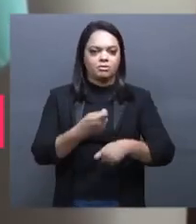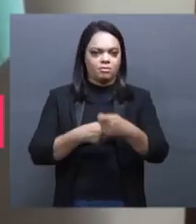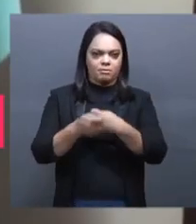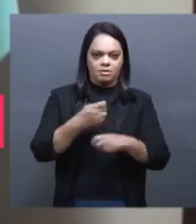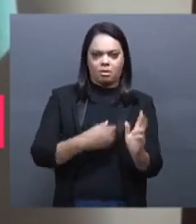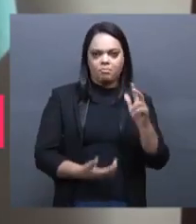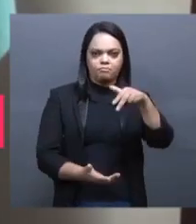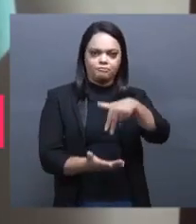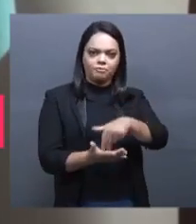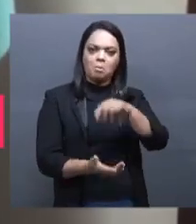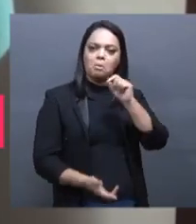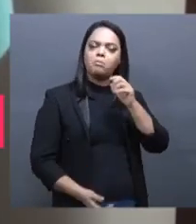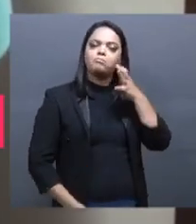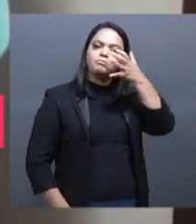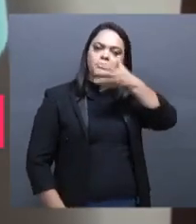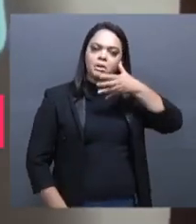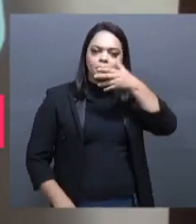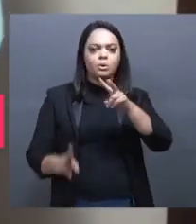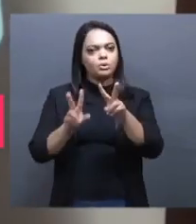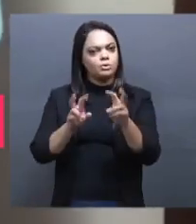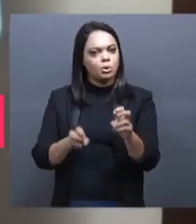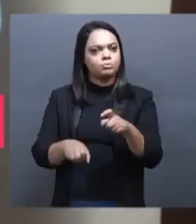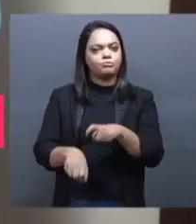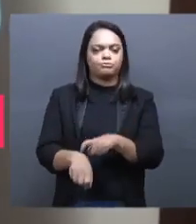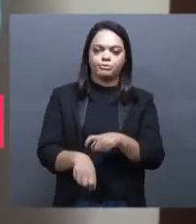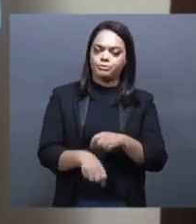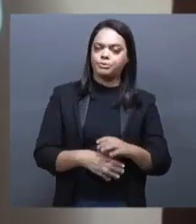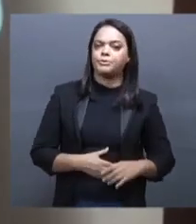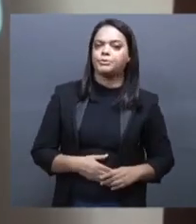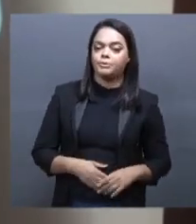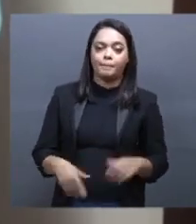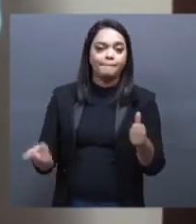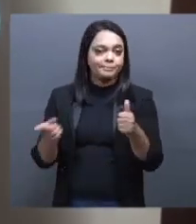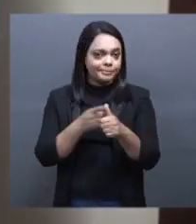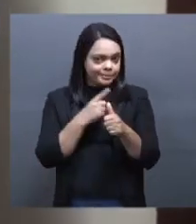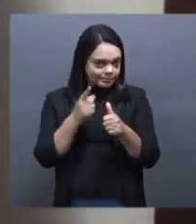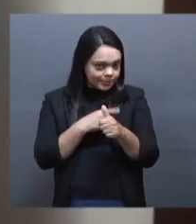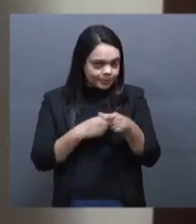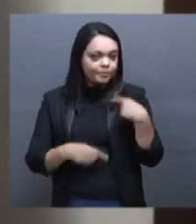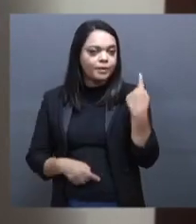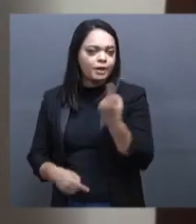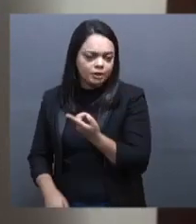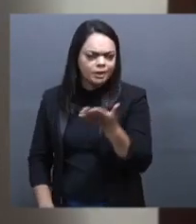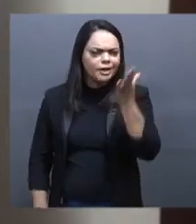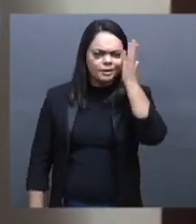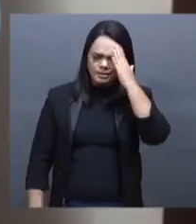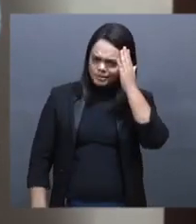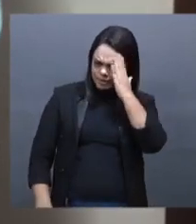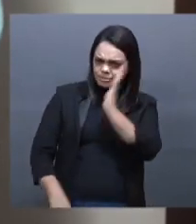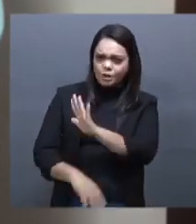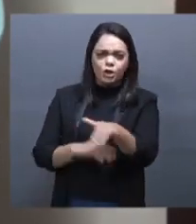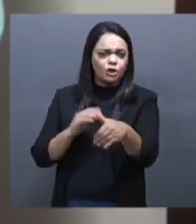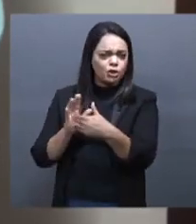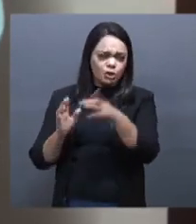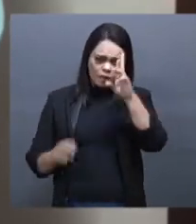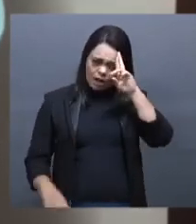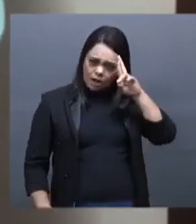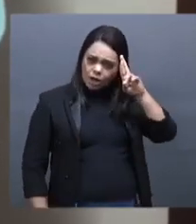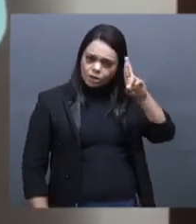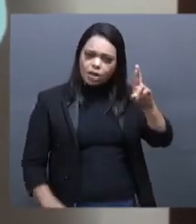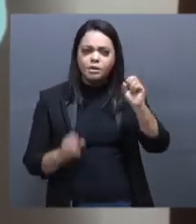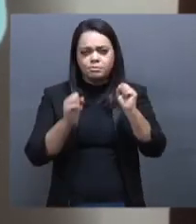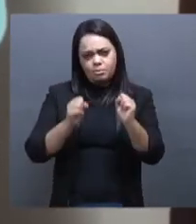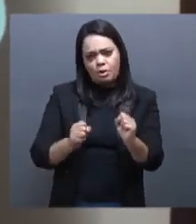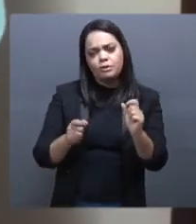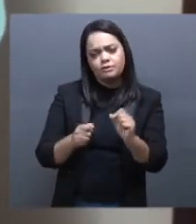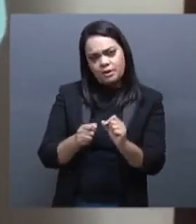aqui para dar o nosso depoimento em relação a este momento. Primeiramente, nós entendemos que tudo que as autoridades poderiam ter